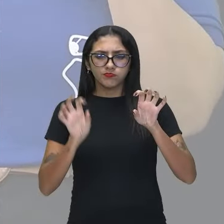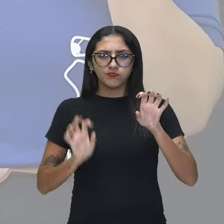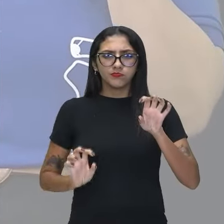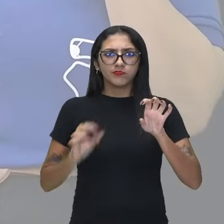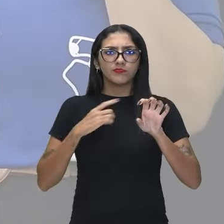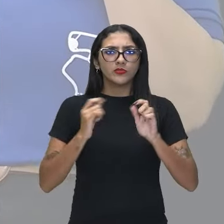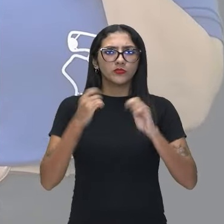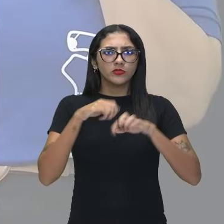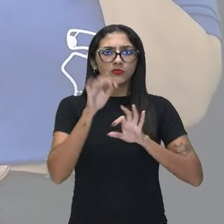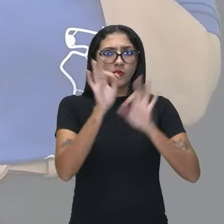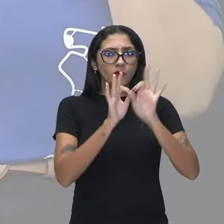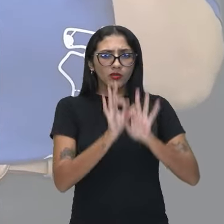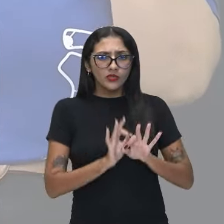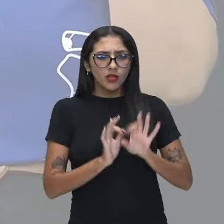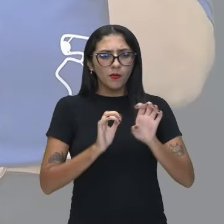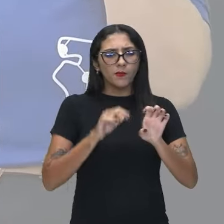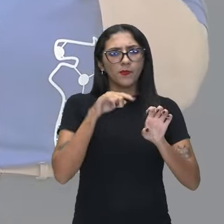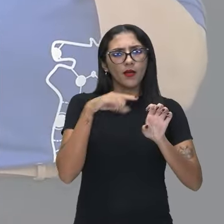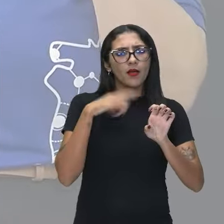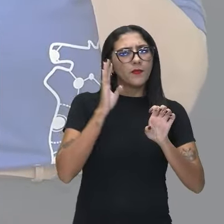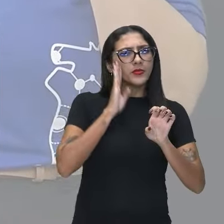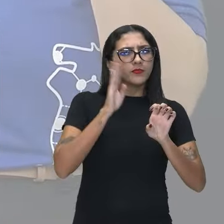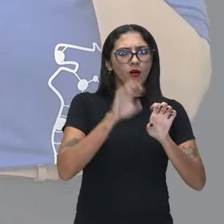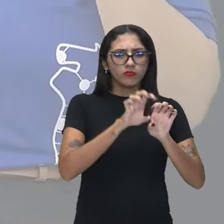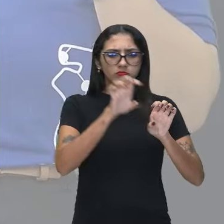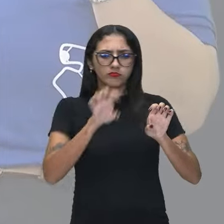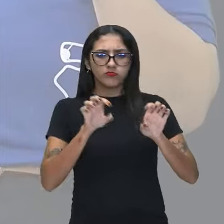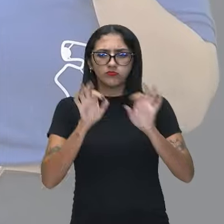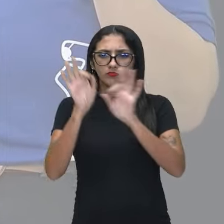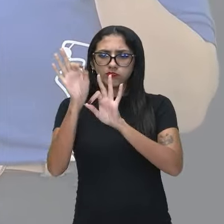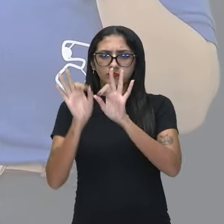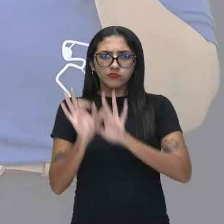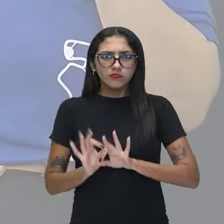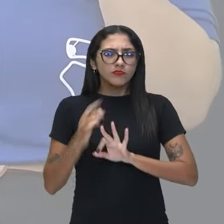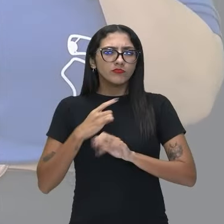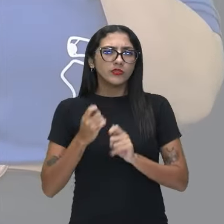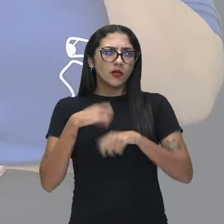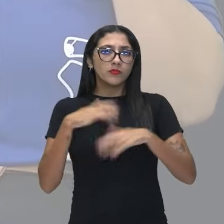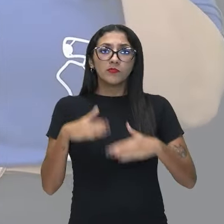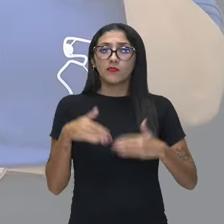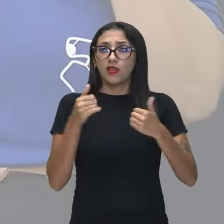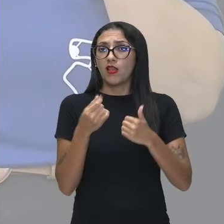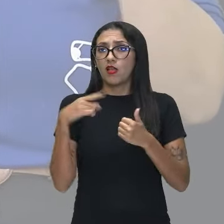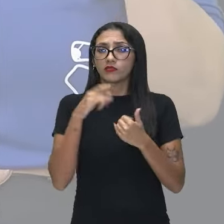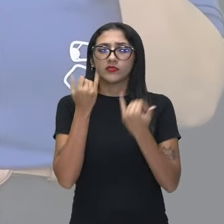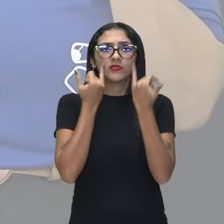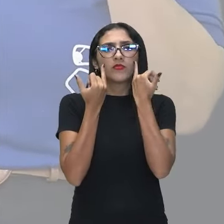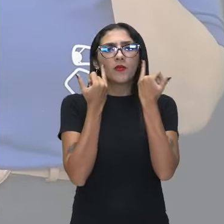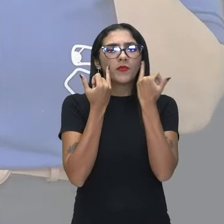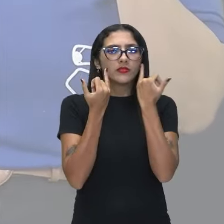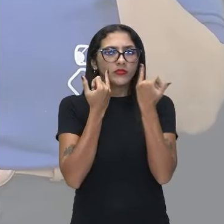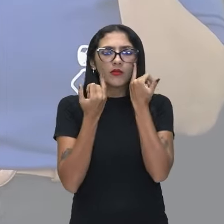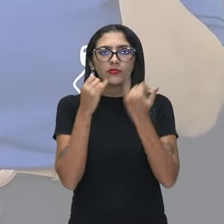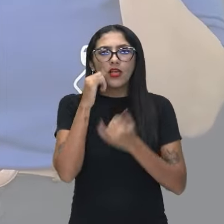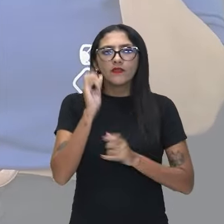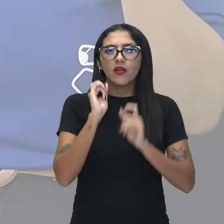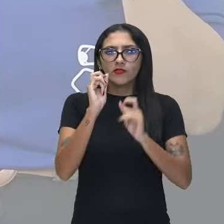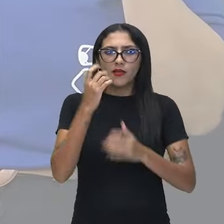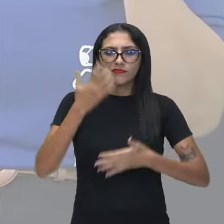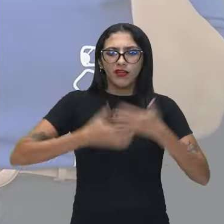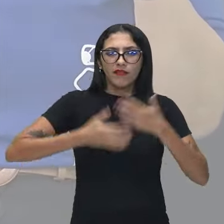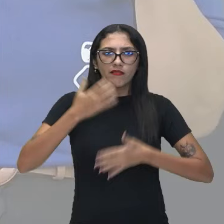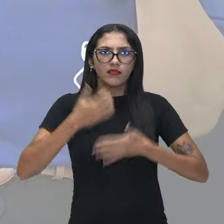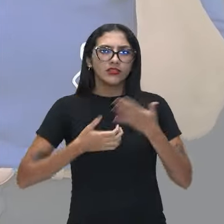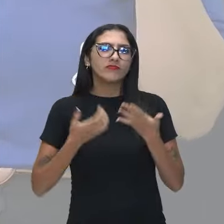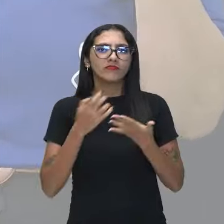nós possamos então nos guiar da melhor forma possível e não nos atrapalharmos, vamos